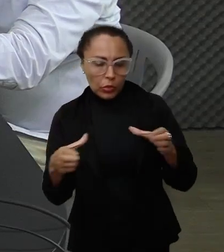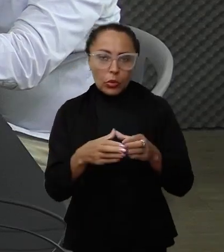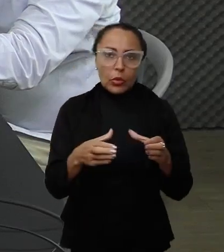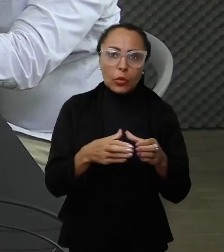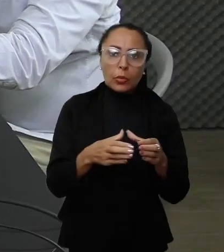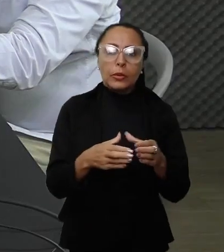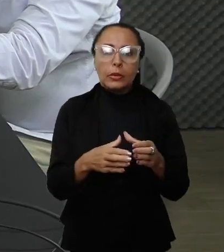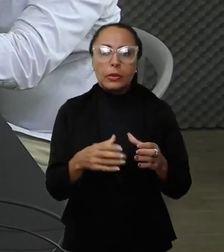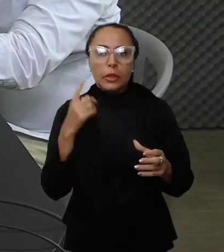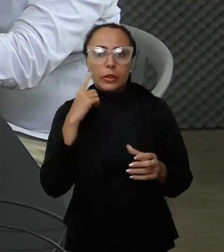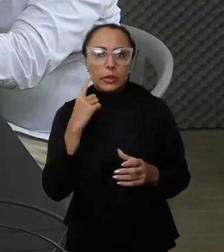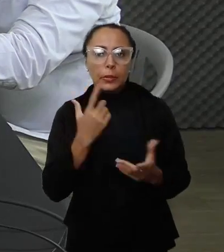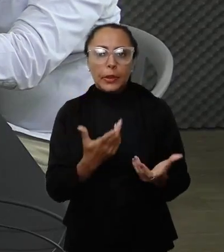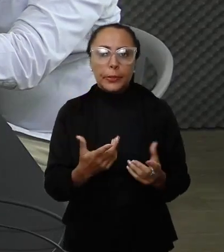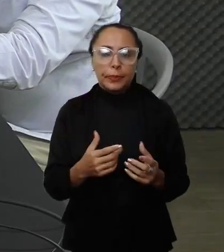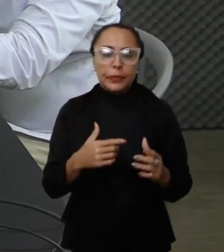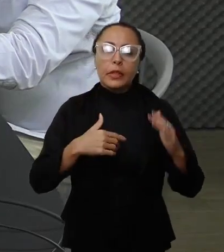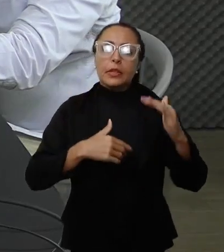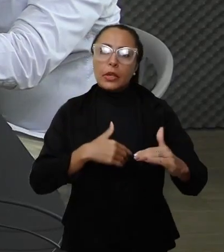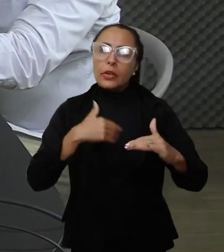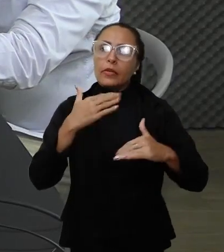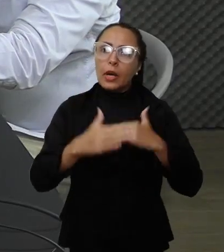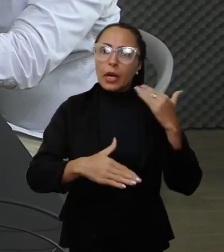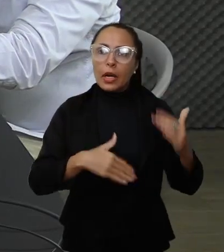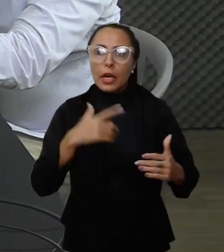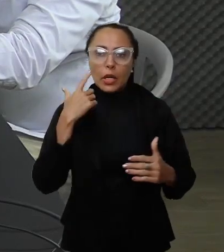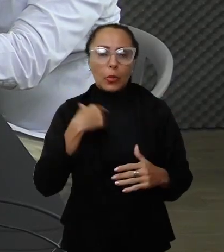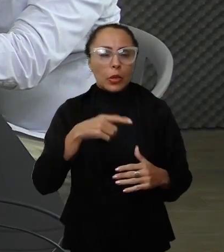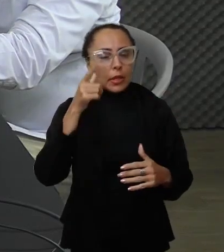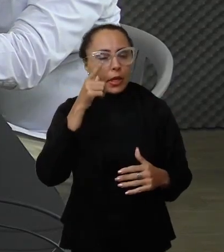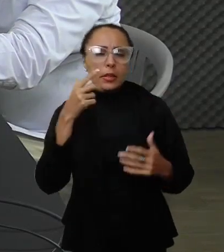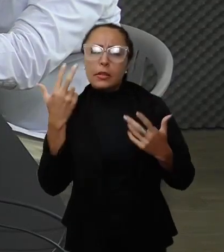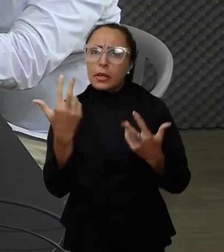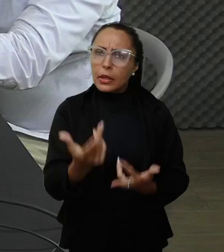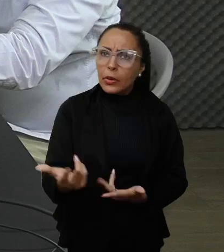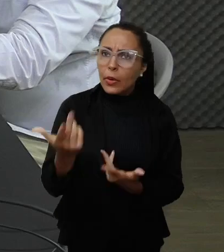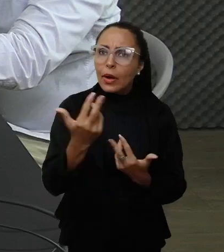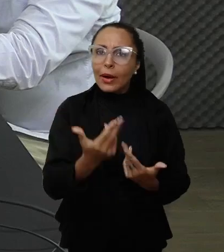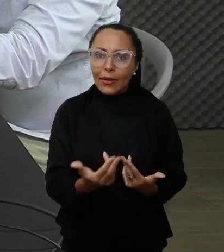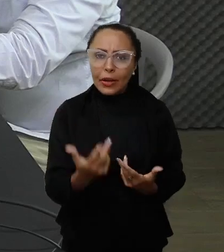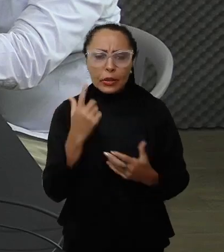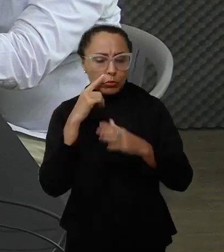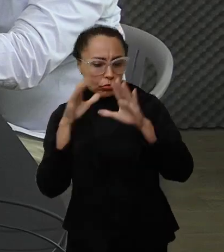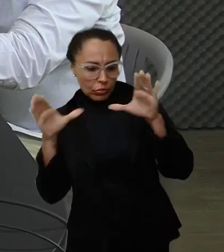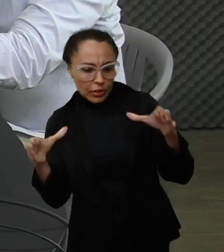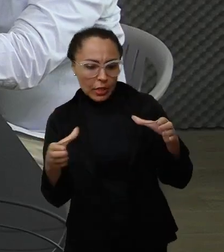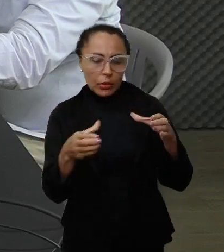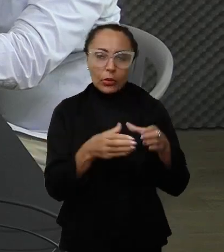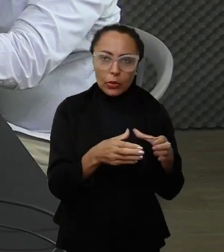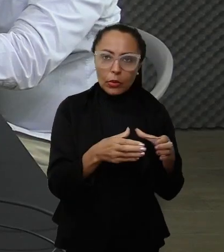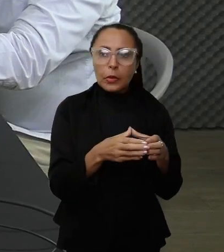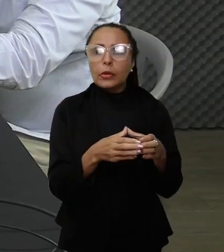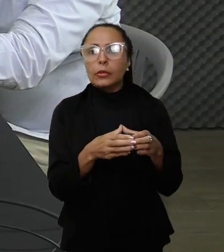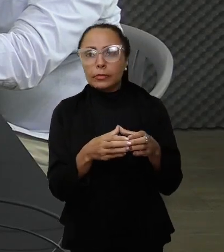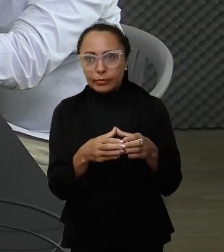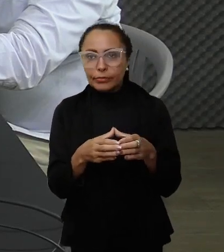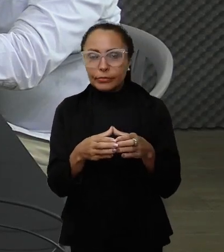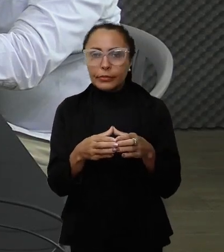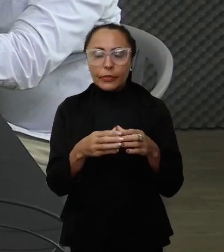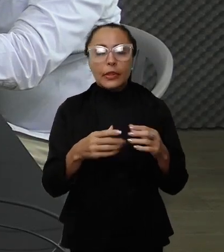grupo chega com outro grupo e assim vai. E por interesses comuns, eles se agrupam e